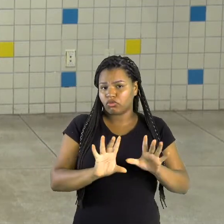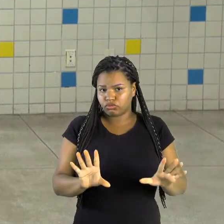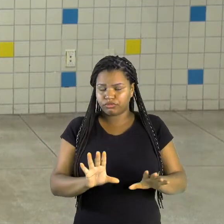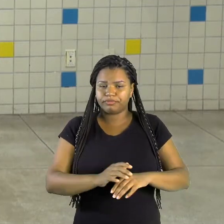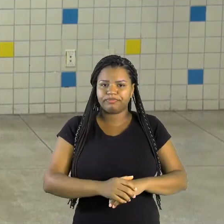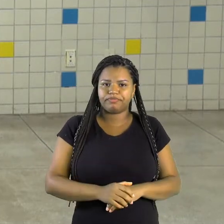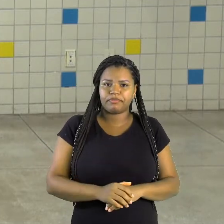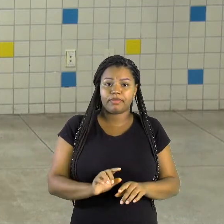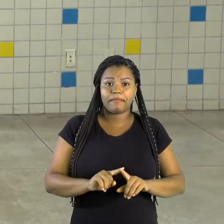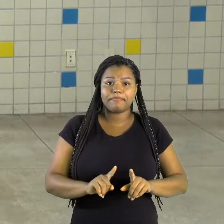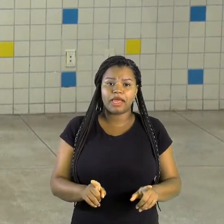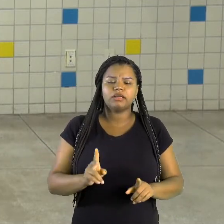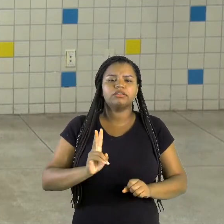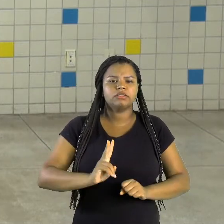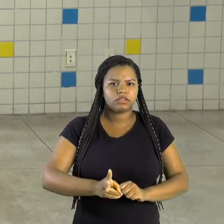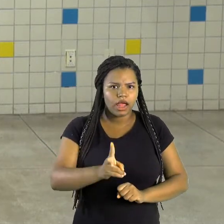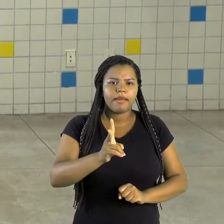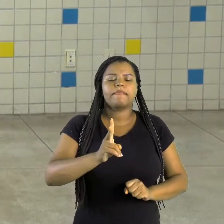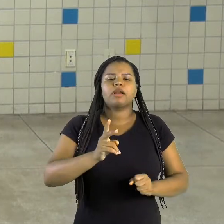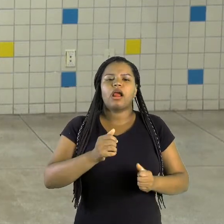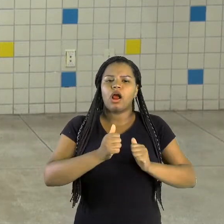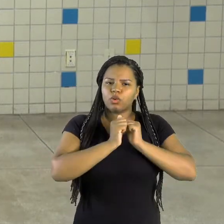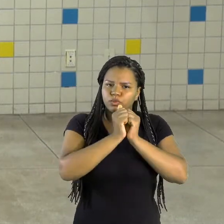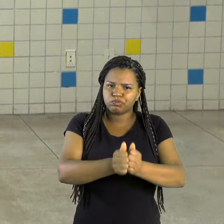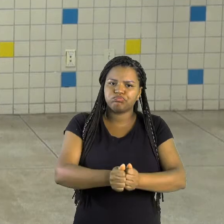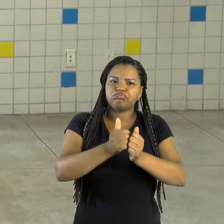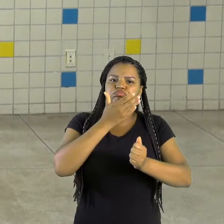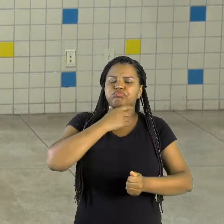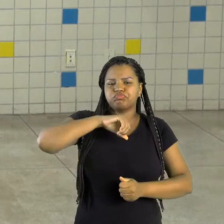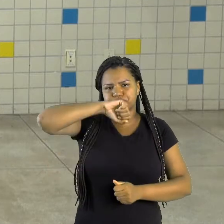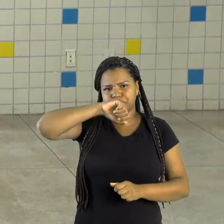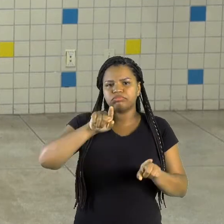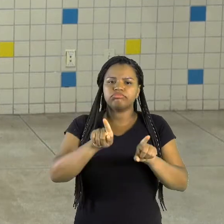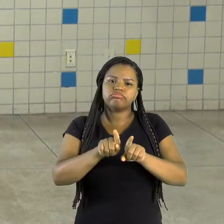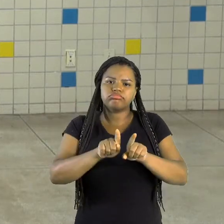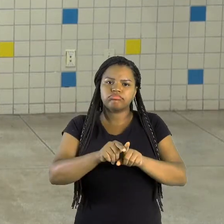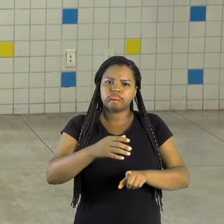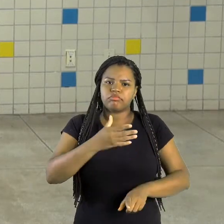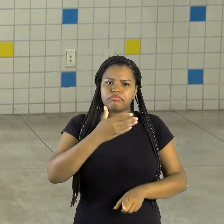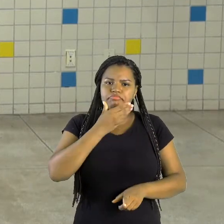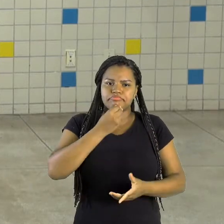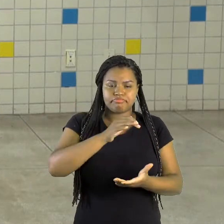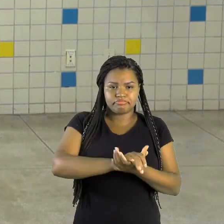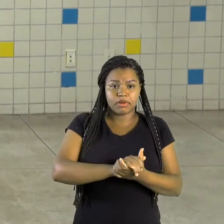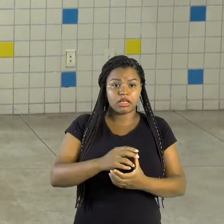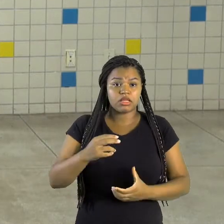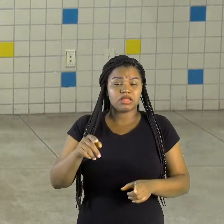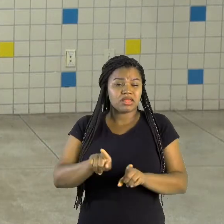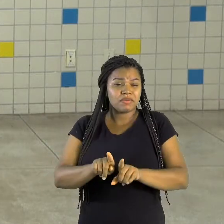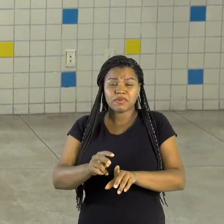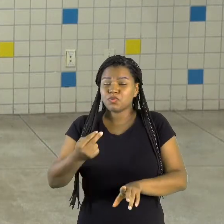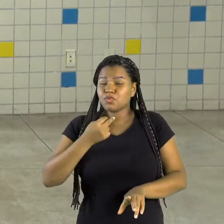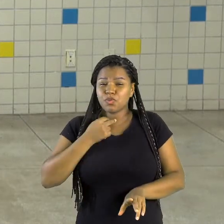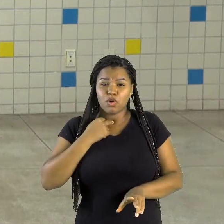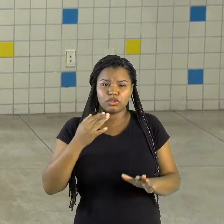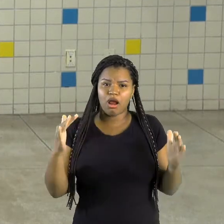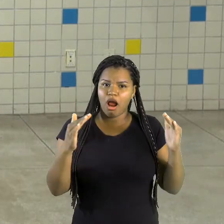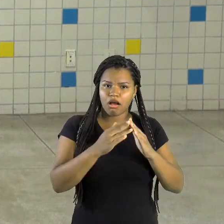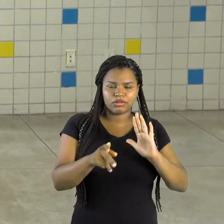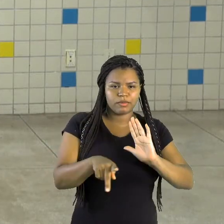faziam, sempre acompanhada dos pais ou dos maridos. Elas também não podiam ter propriedade ou administrar